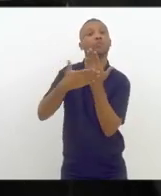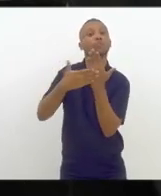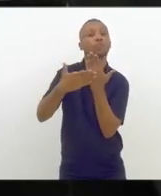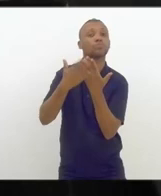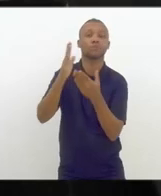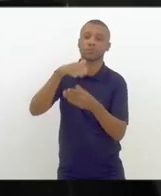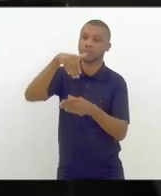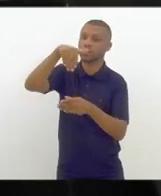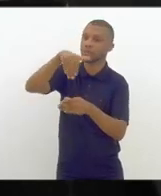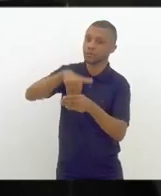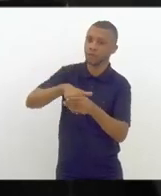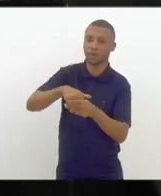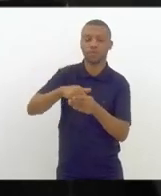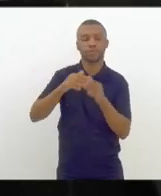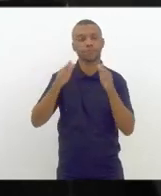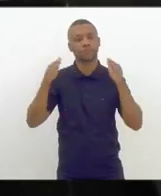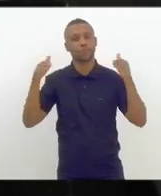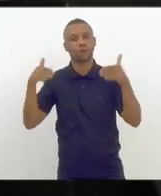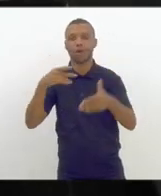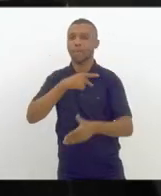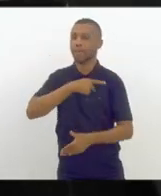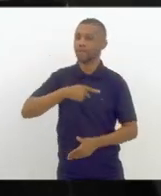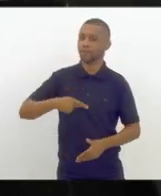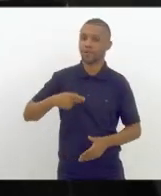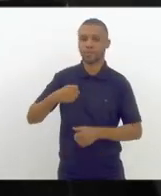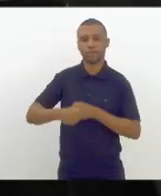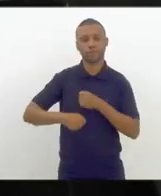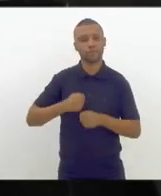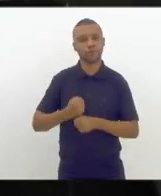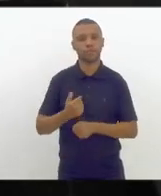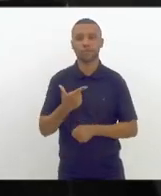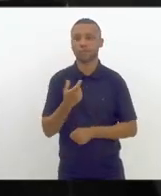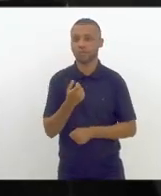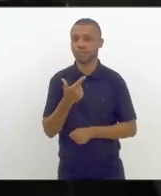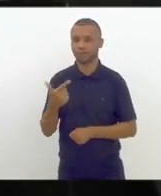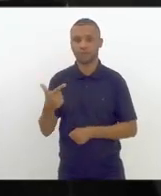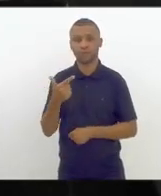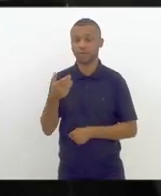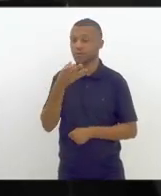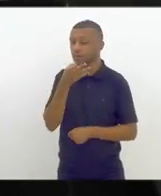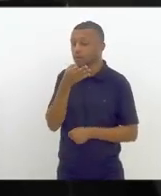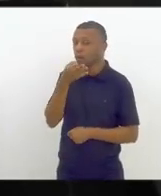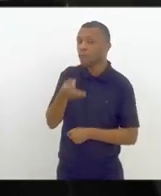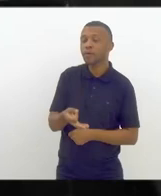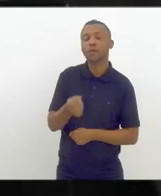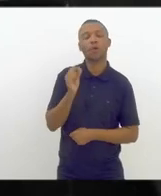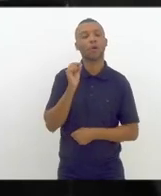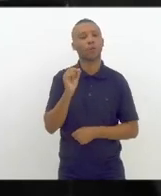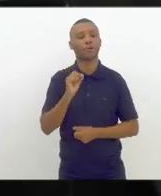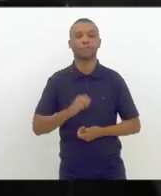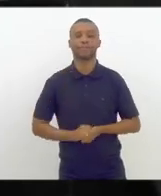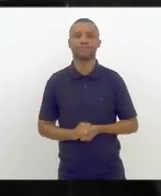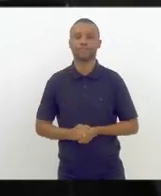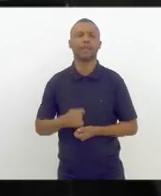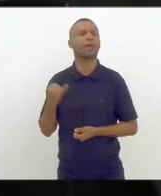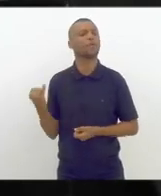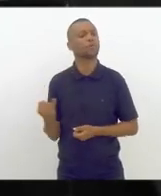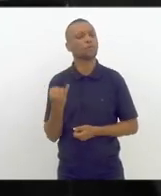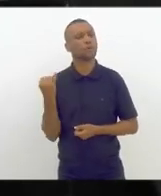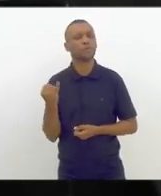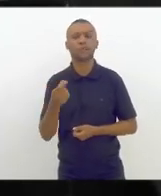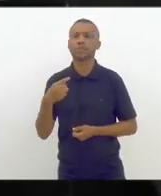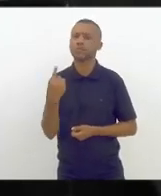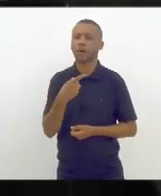no segundo turno das eleições presidenciais de 2022 no Brasil. Na minha opinião, é muito importante